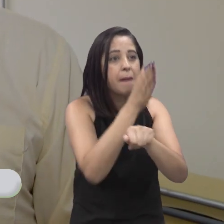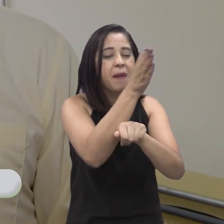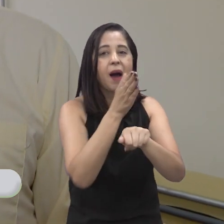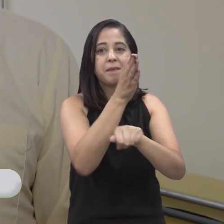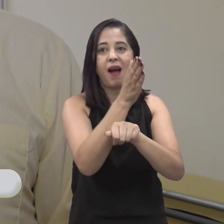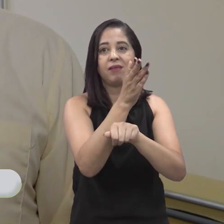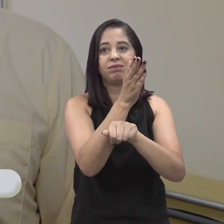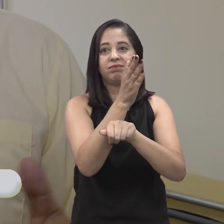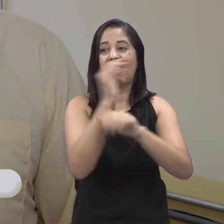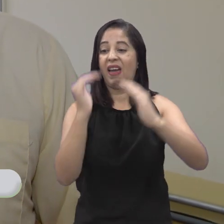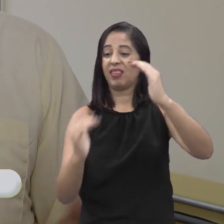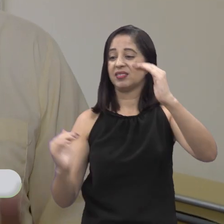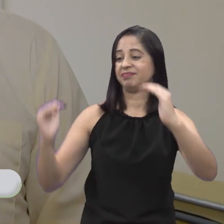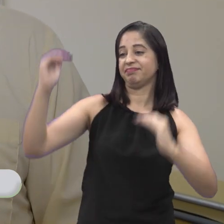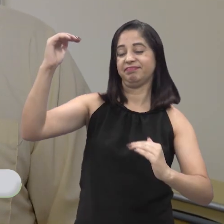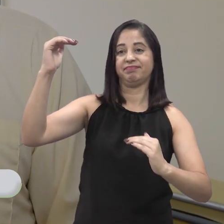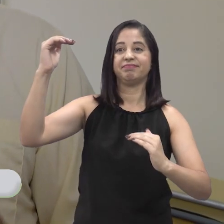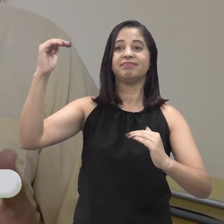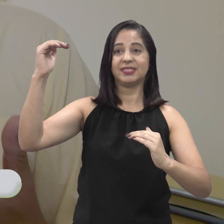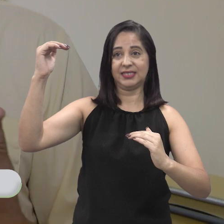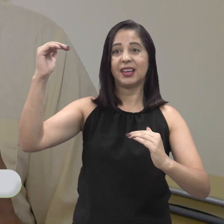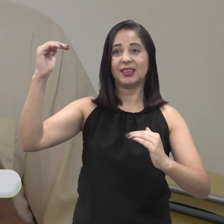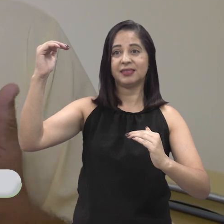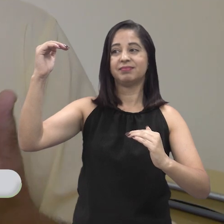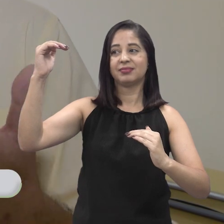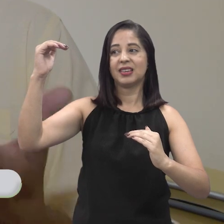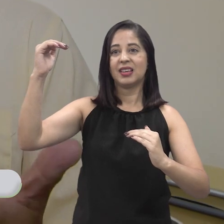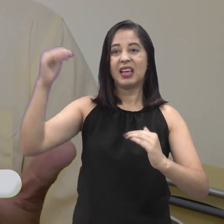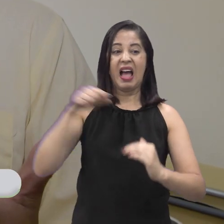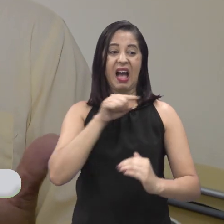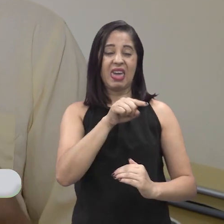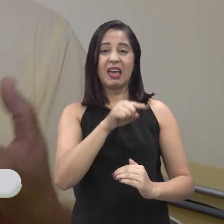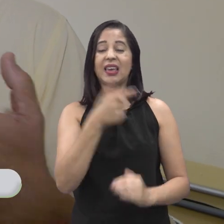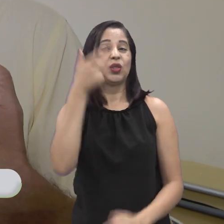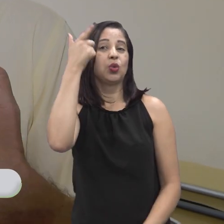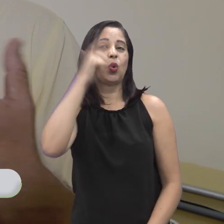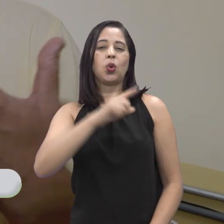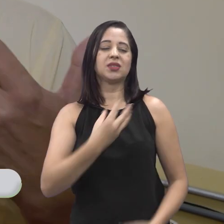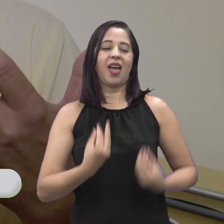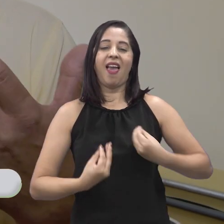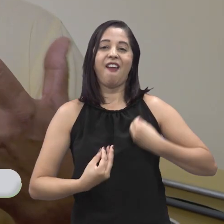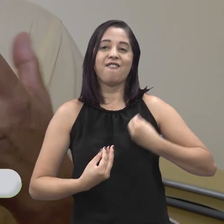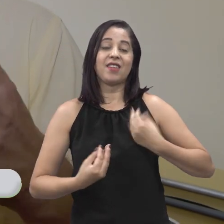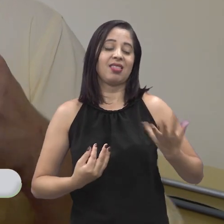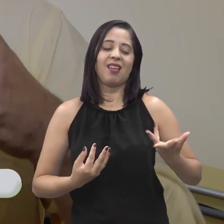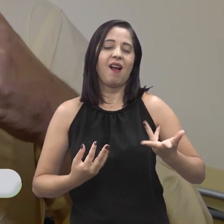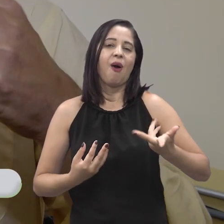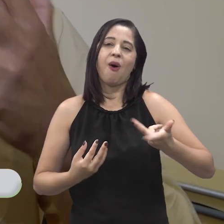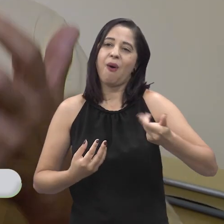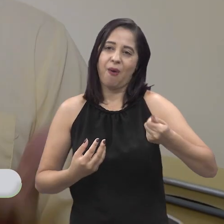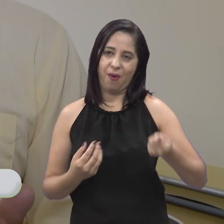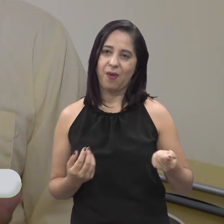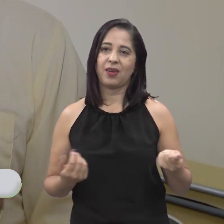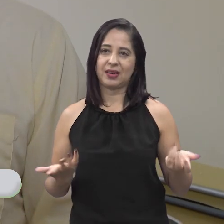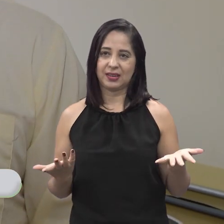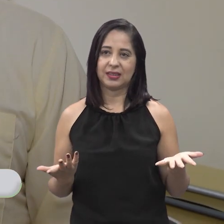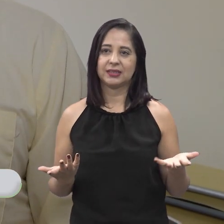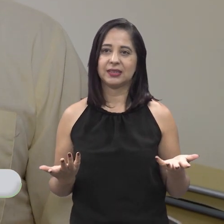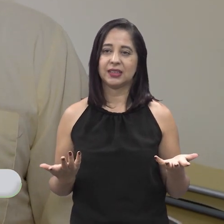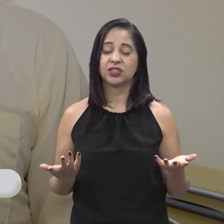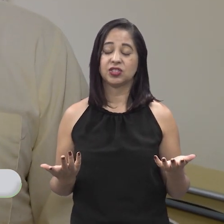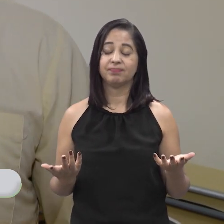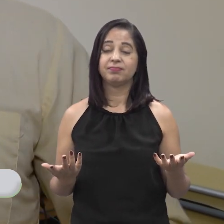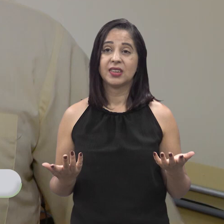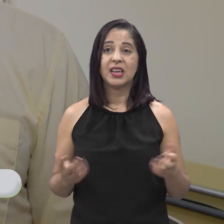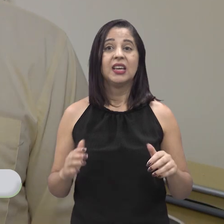com que ela acabe tendo uma dificuldade de conseguir viver com dignidade dentro daquilo que nós chamamos da dignidade da pessoa humana.